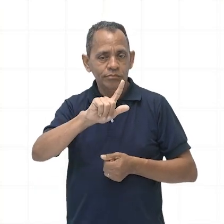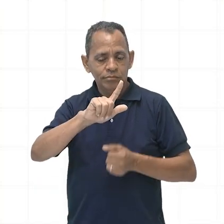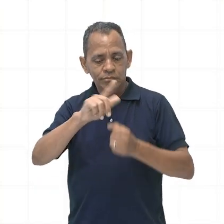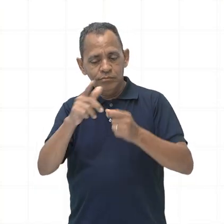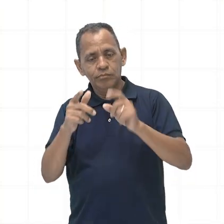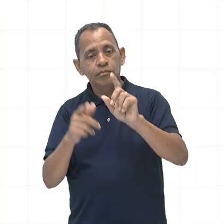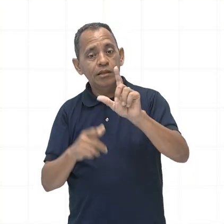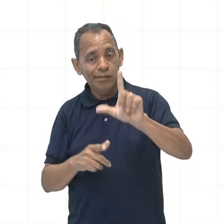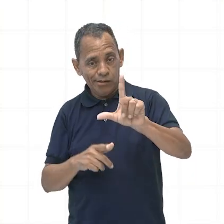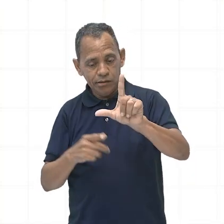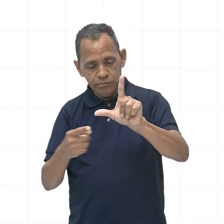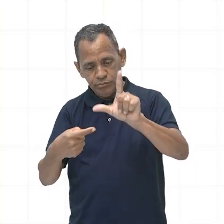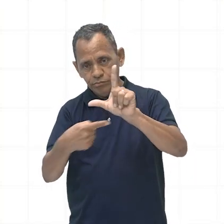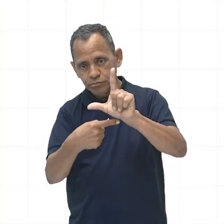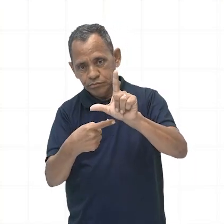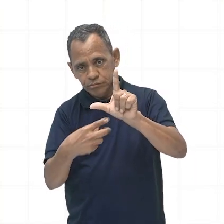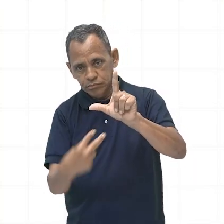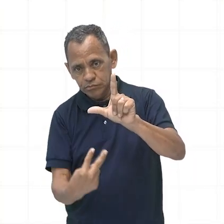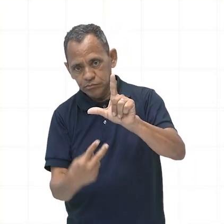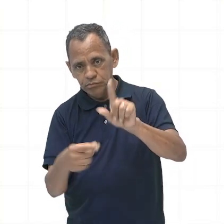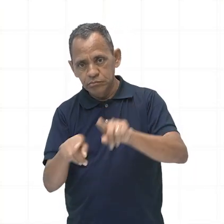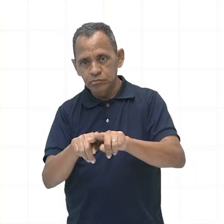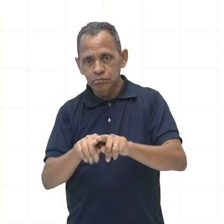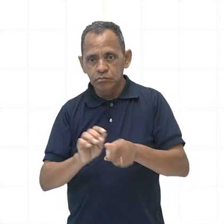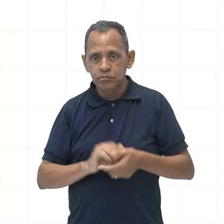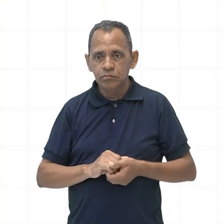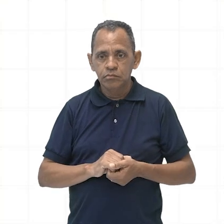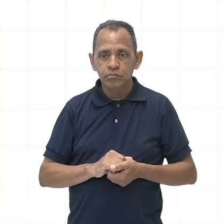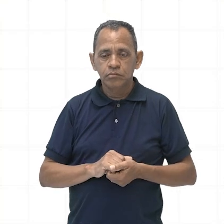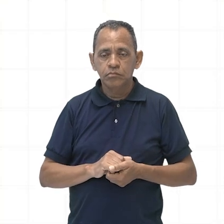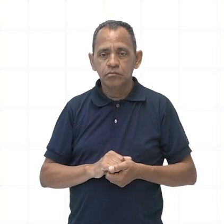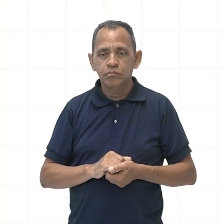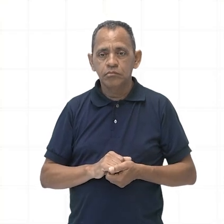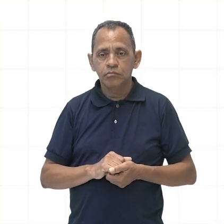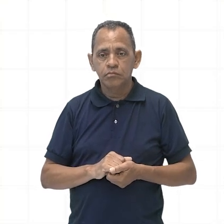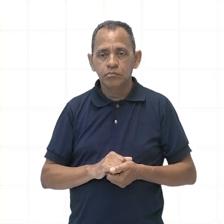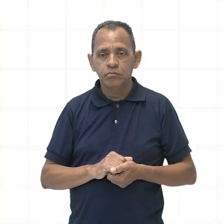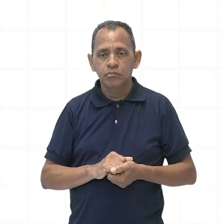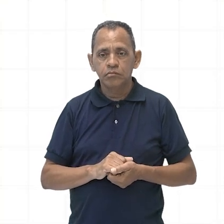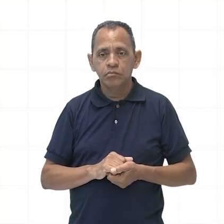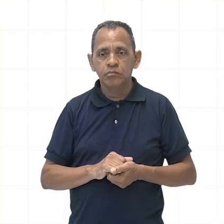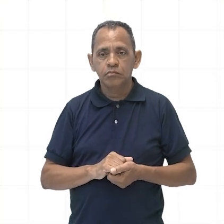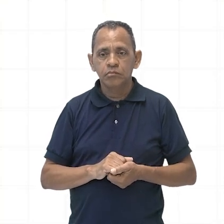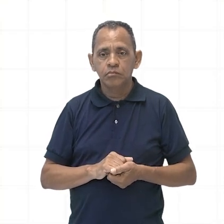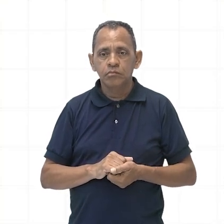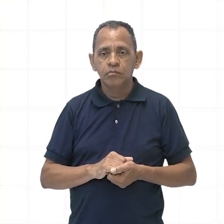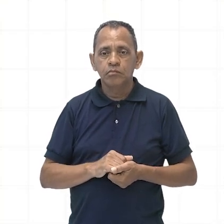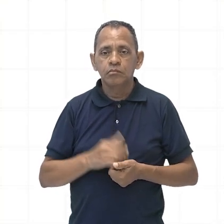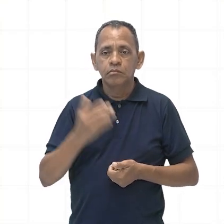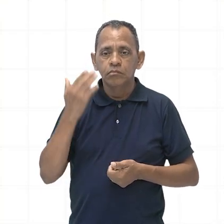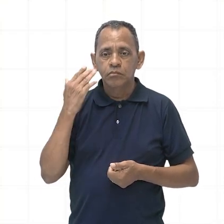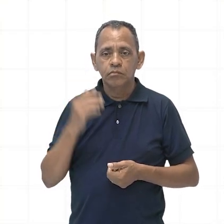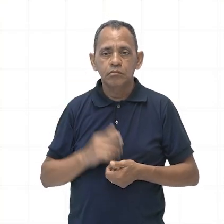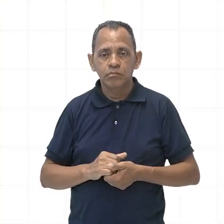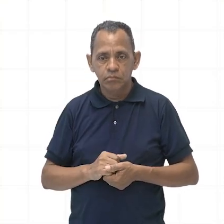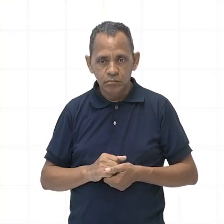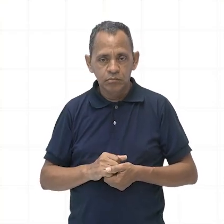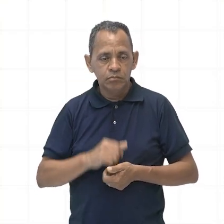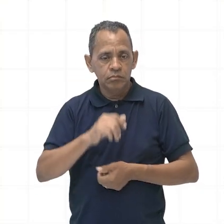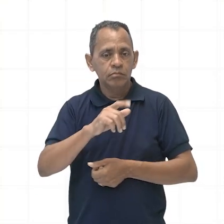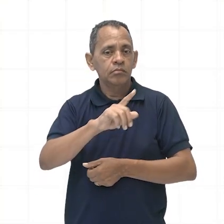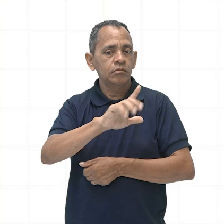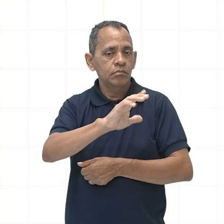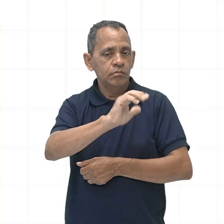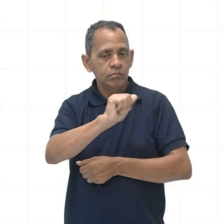sobre 2. Então, eu vou colocar aqui L sobre 2, pronto. Então, agora eu já tenho aqui, ó, cateto B,